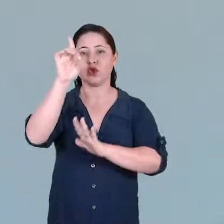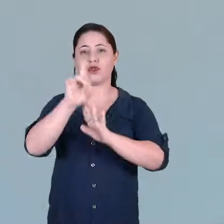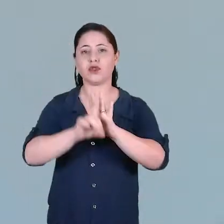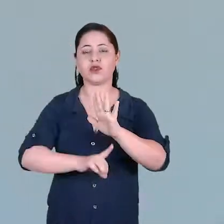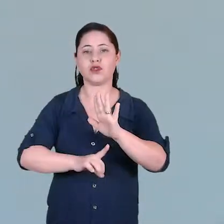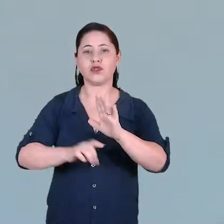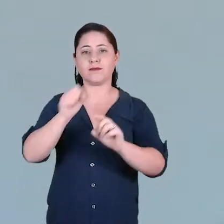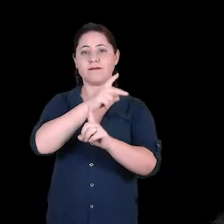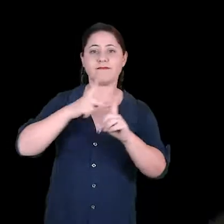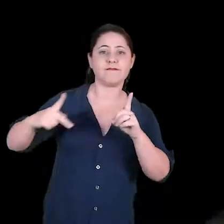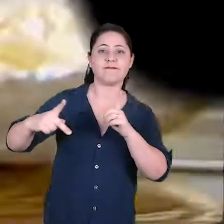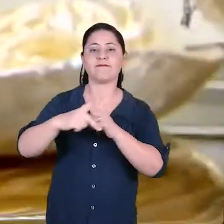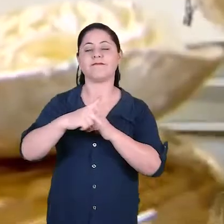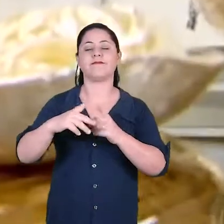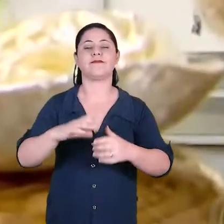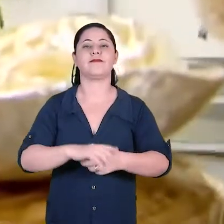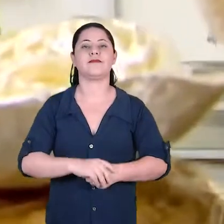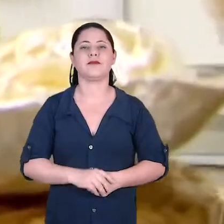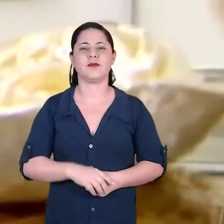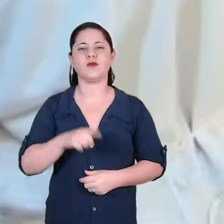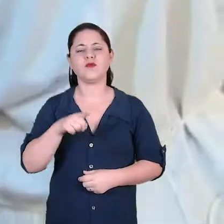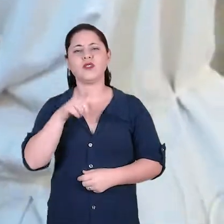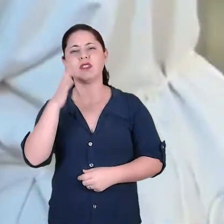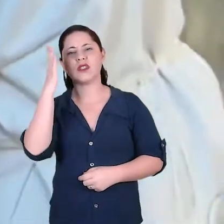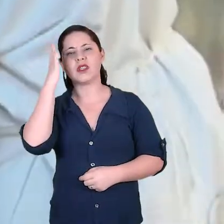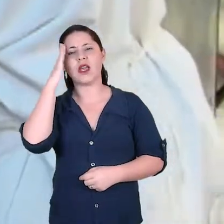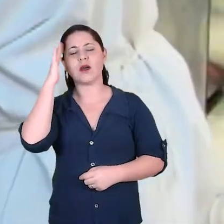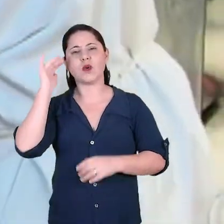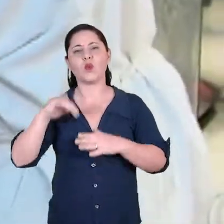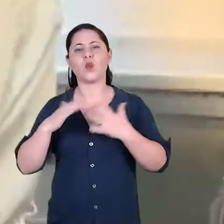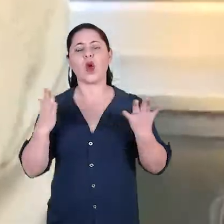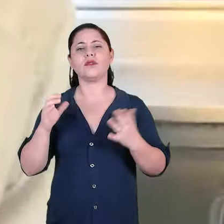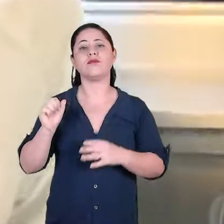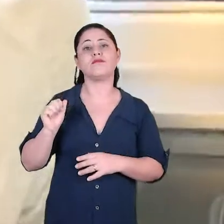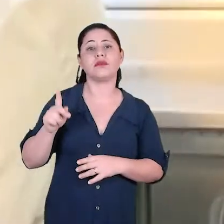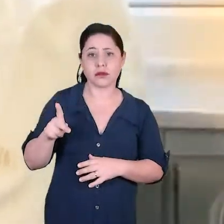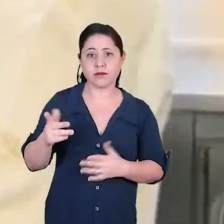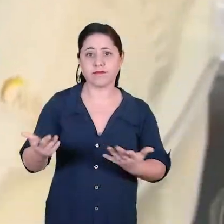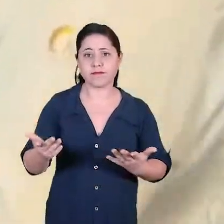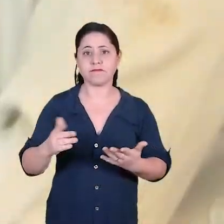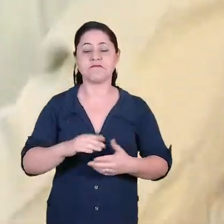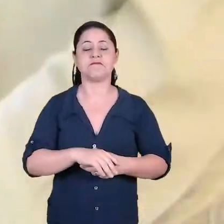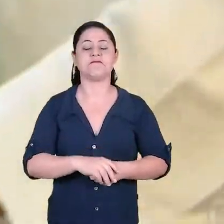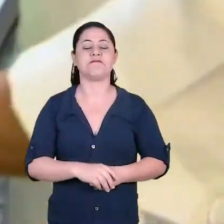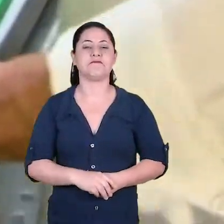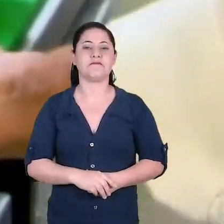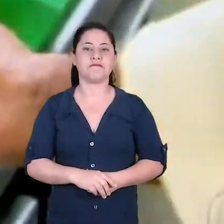direito previdenciário. Você sabe quando vai se aposentar?